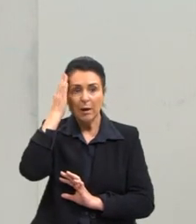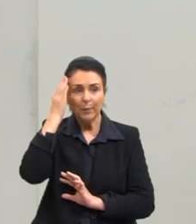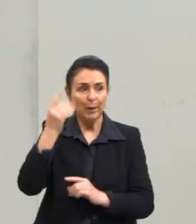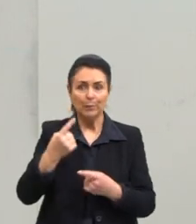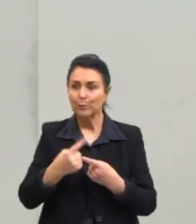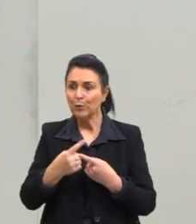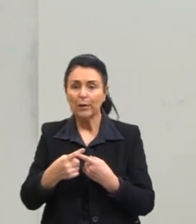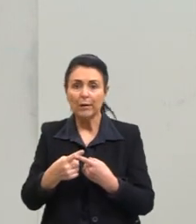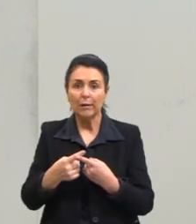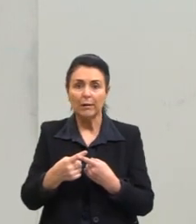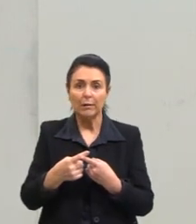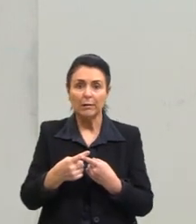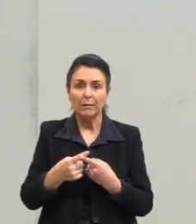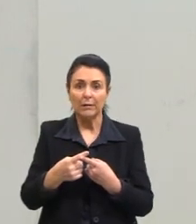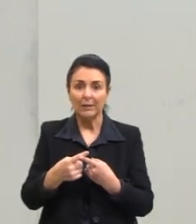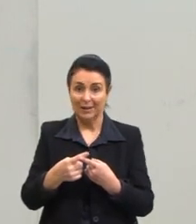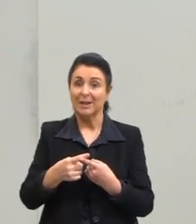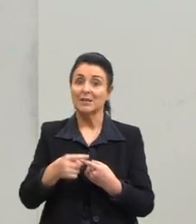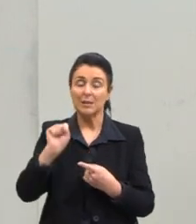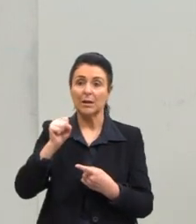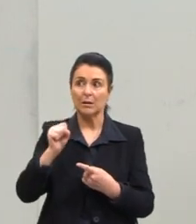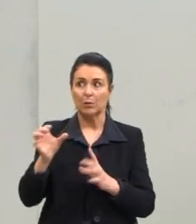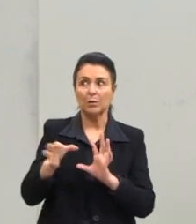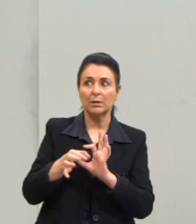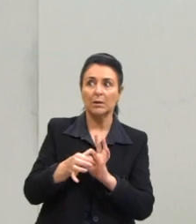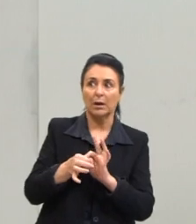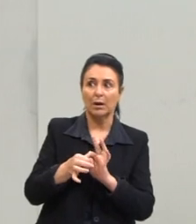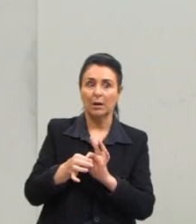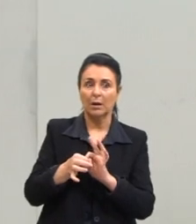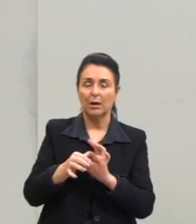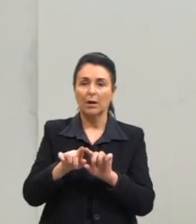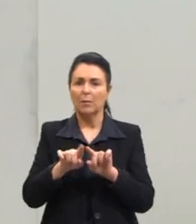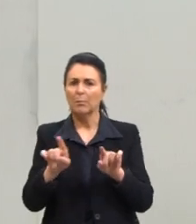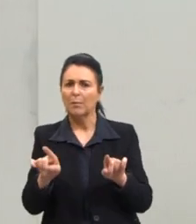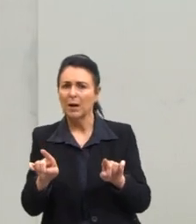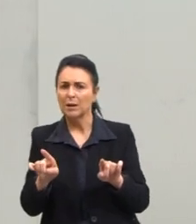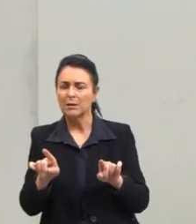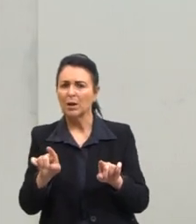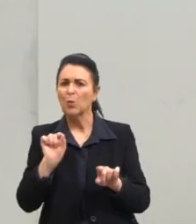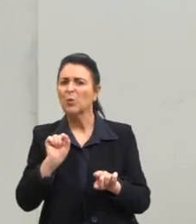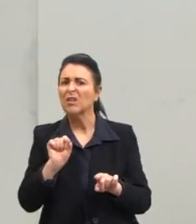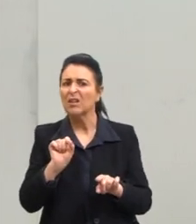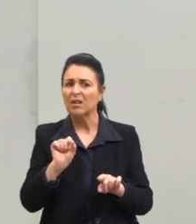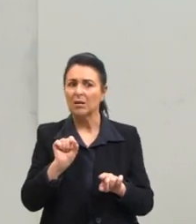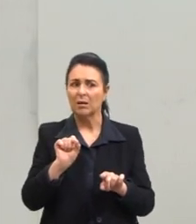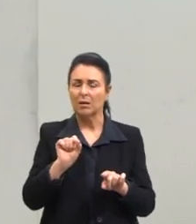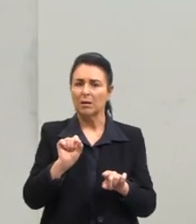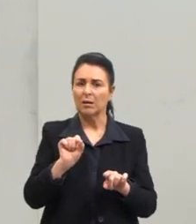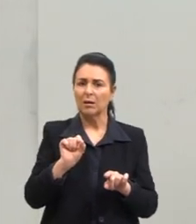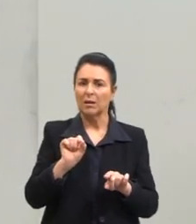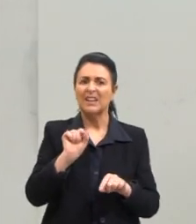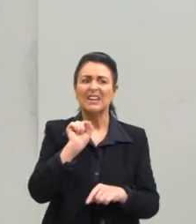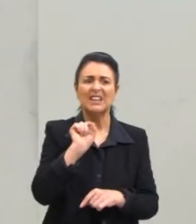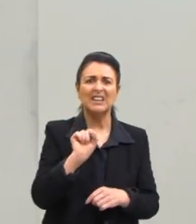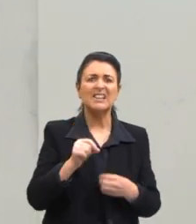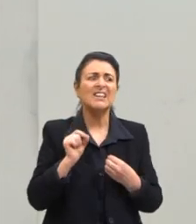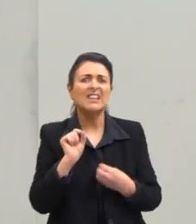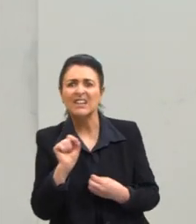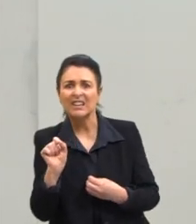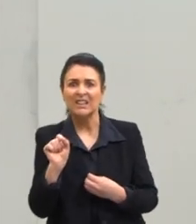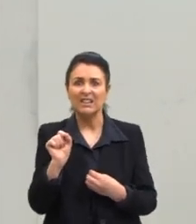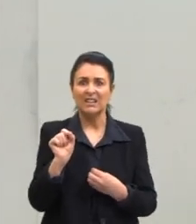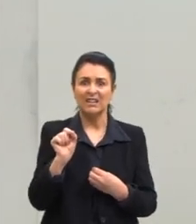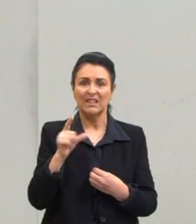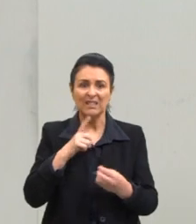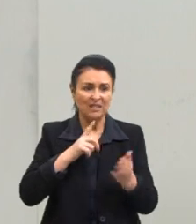para conectar eu vou esquecer tá ele serve para conectar mais quem eles são mesmo o que eles são mesmo e ele tem um significado